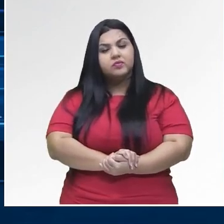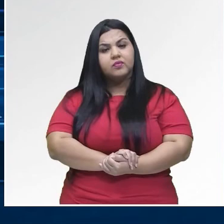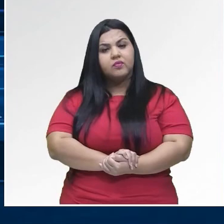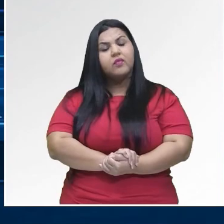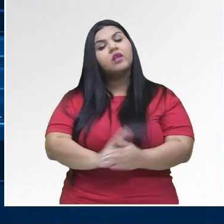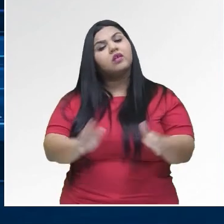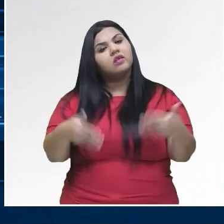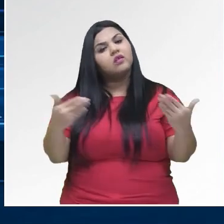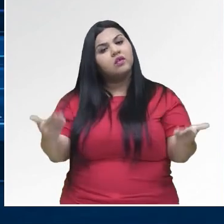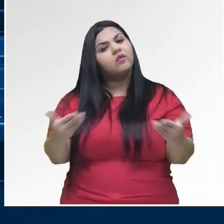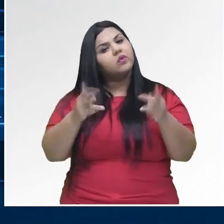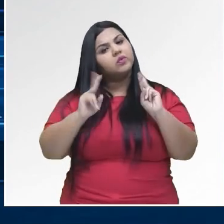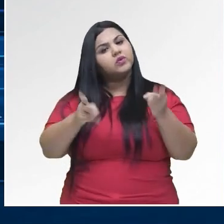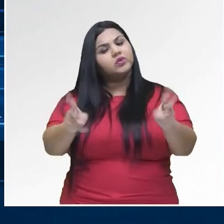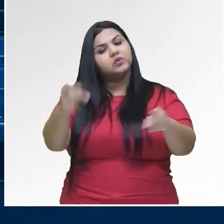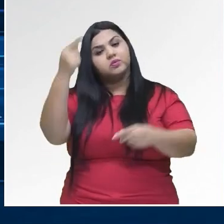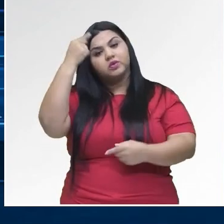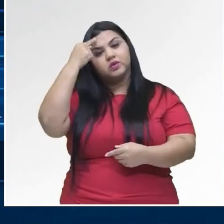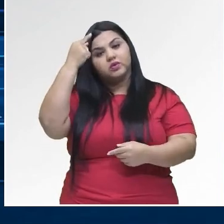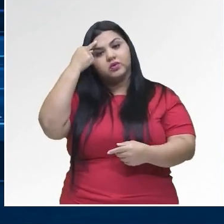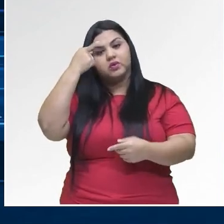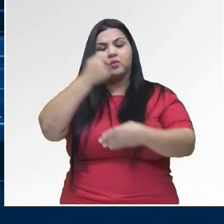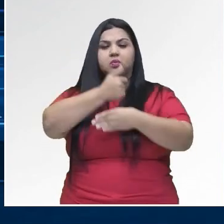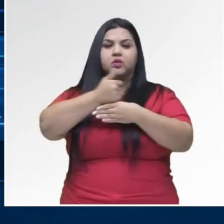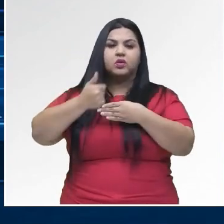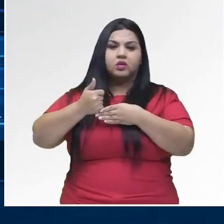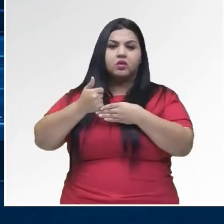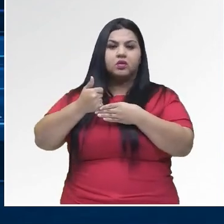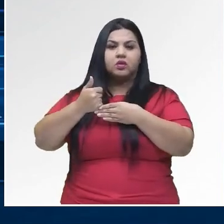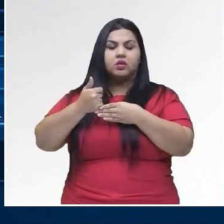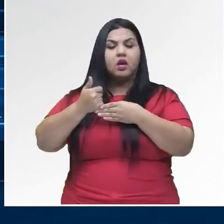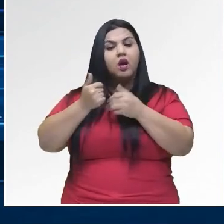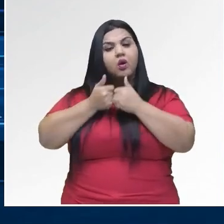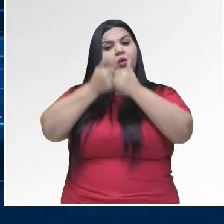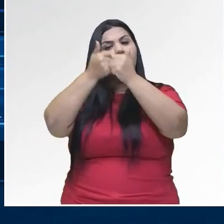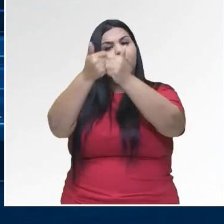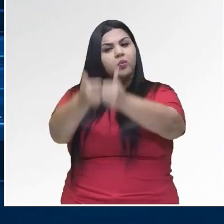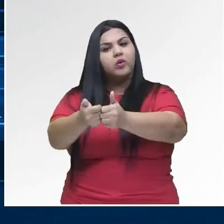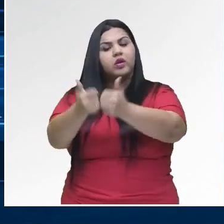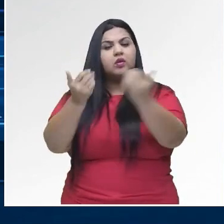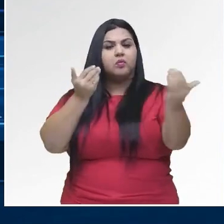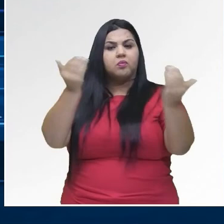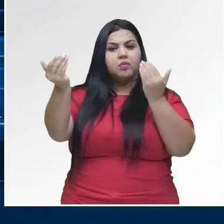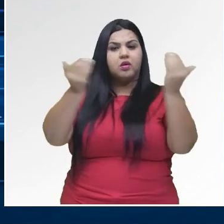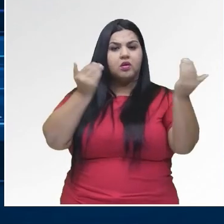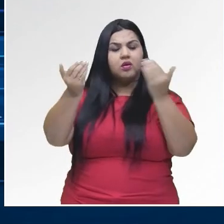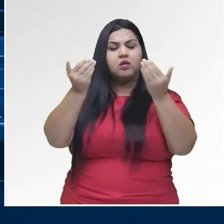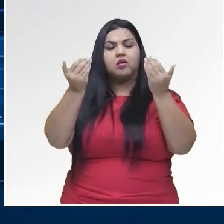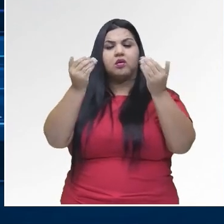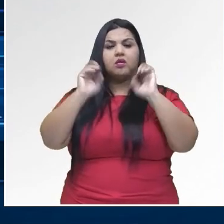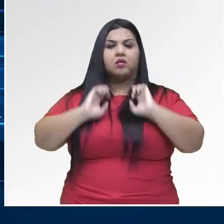Então vamos lá, vamos continuar pensando na moral, que a gente vai acompanhando no paralelo com a ética, né?